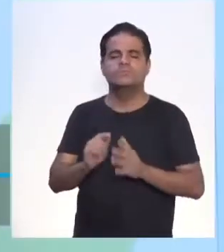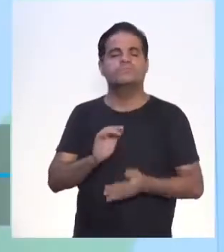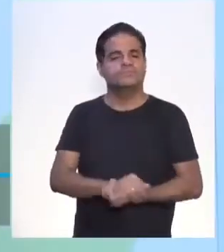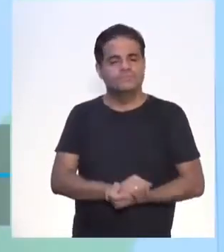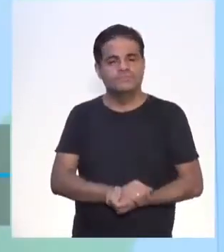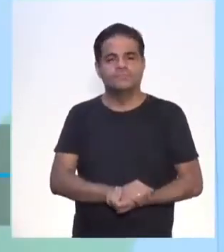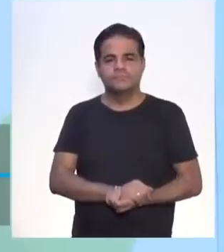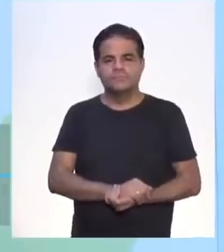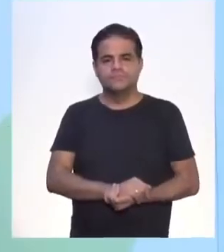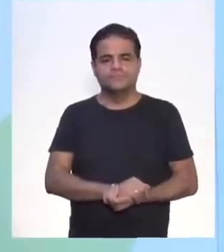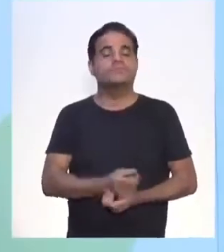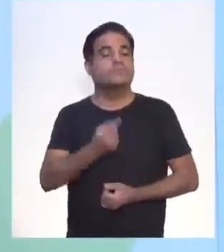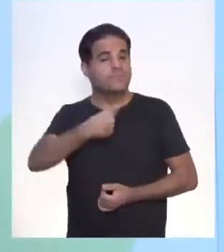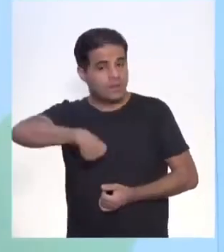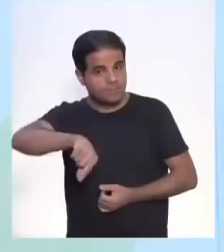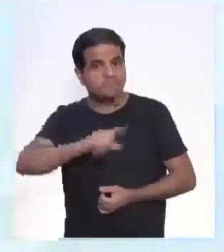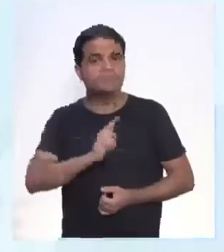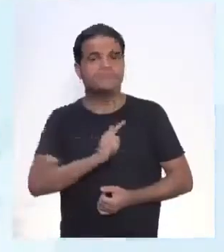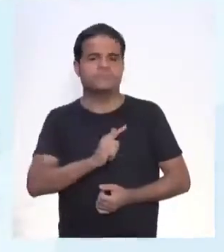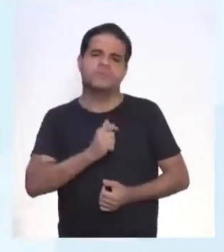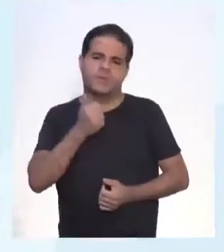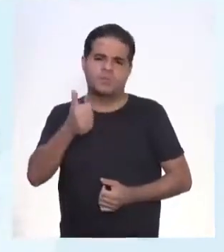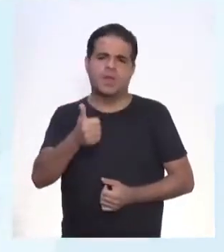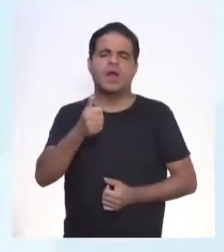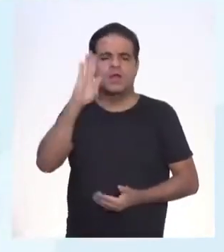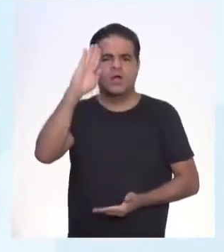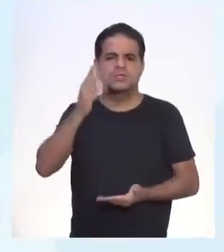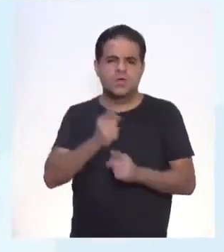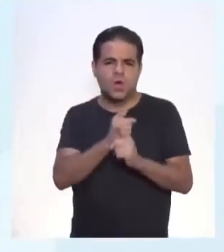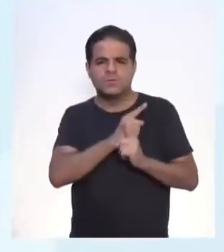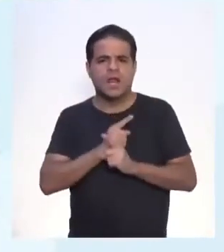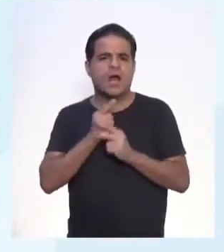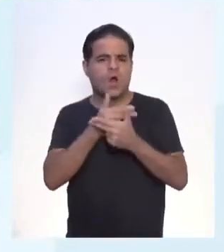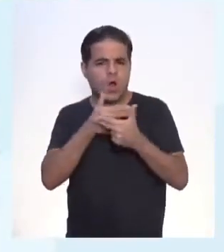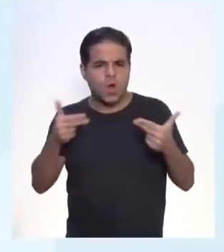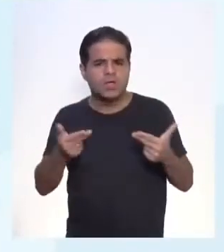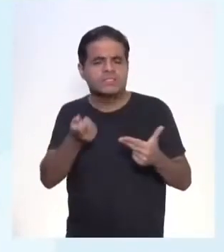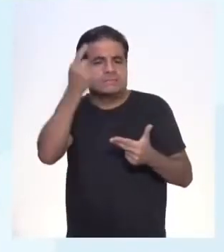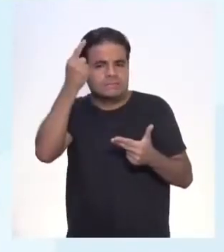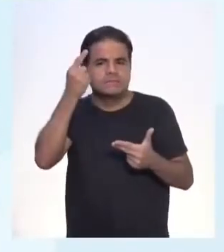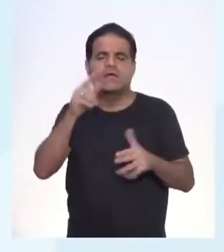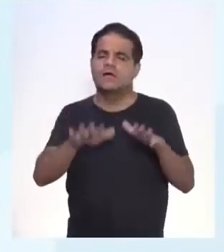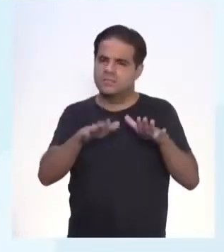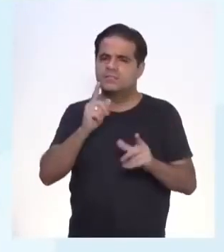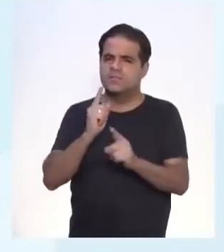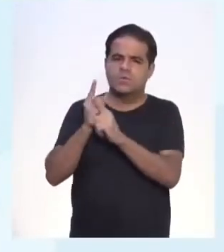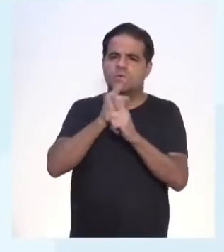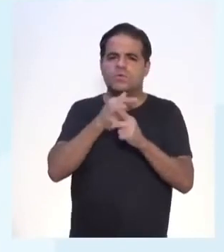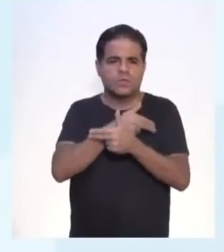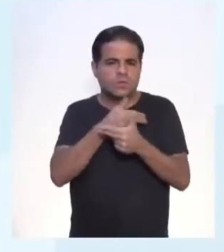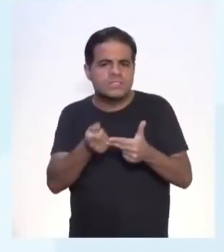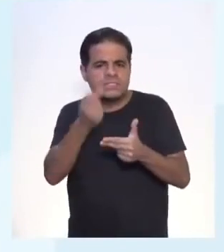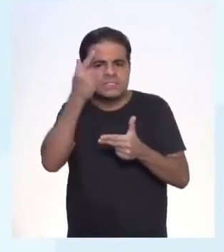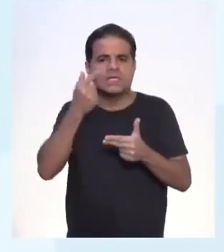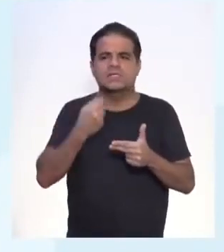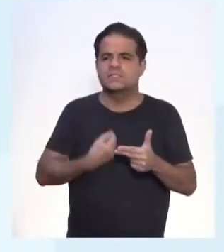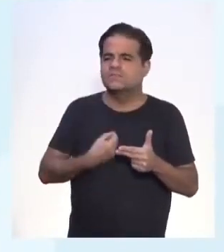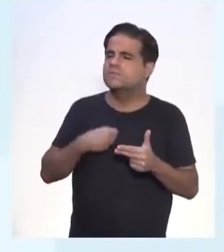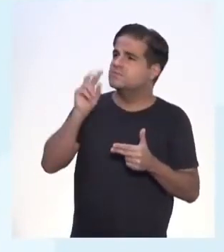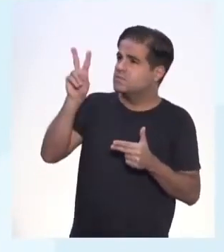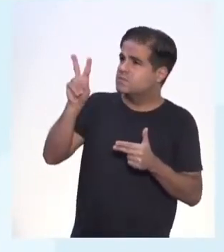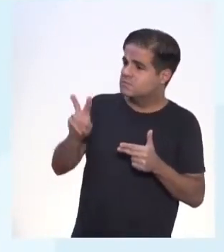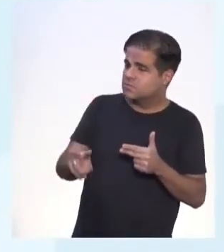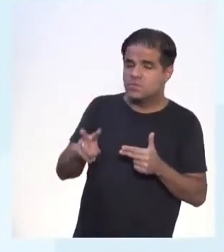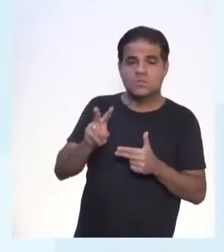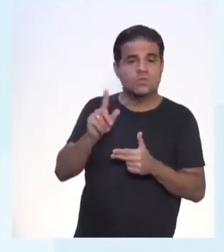assim, a gente... Tudo bem a gente achar coisas estranhas. Todo mundo acha alguma coisa estranha nessa vida. Né? Se você olha algo que